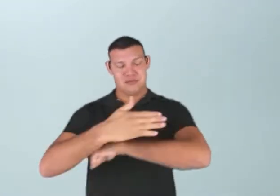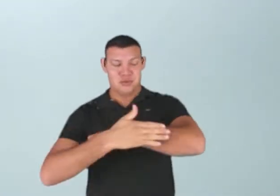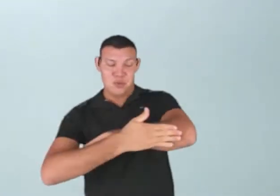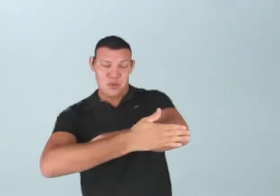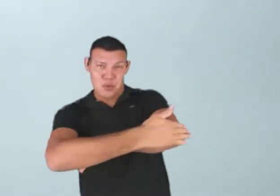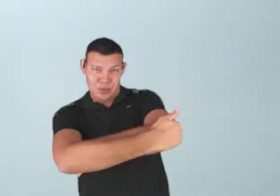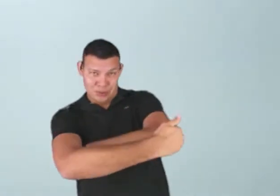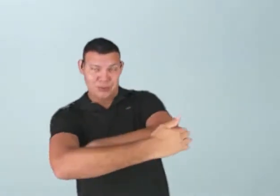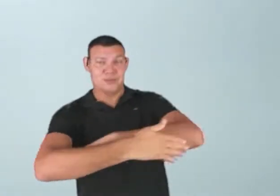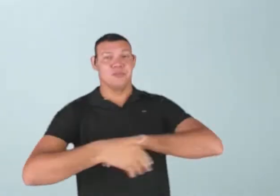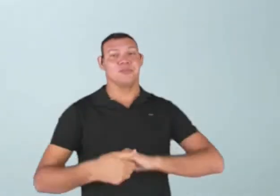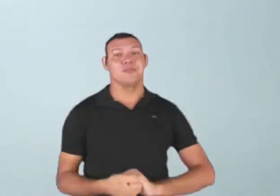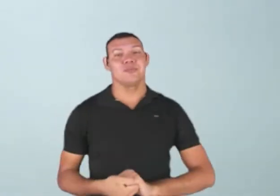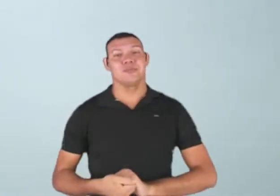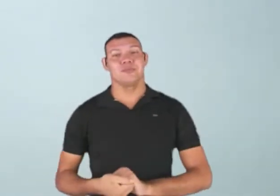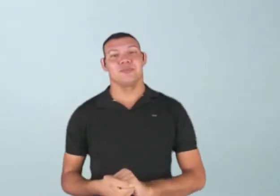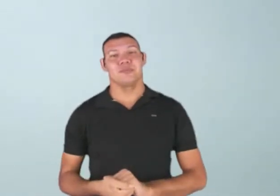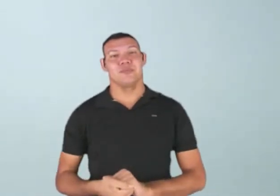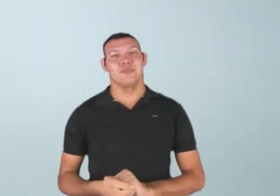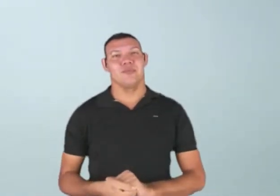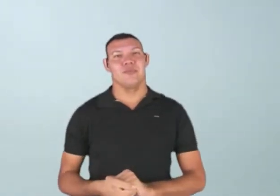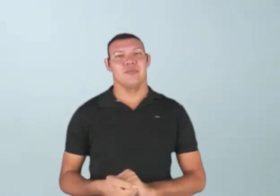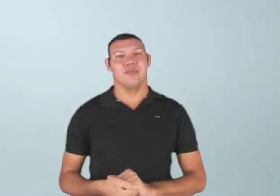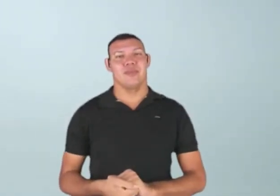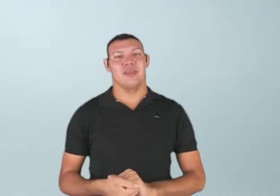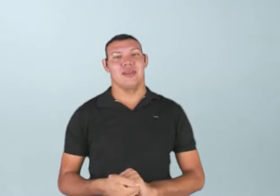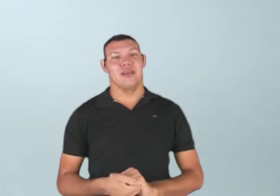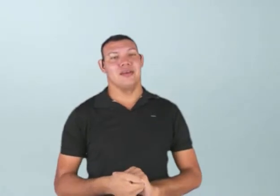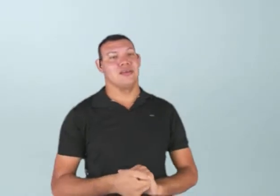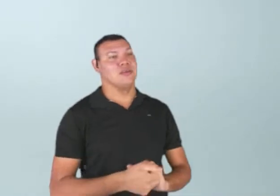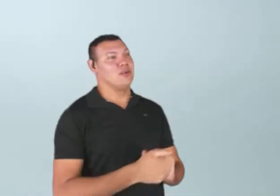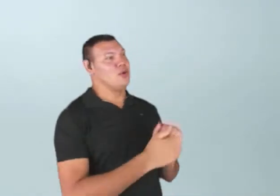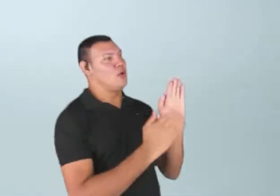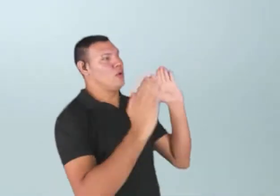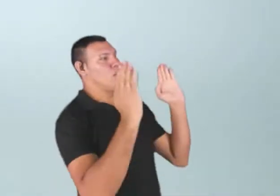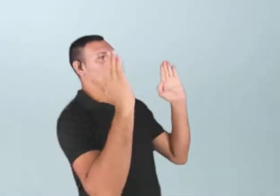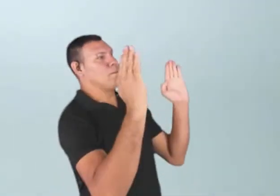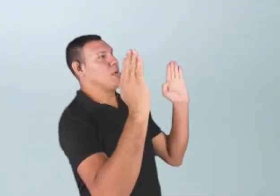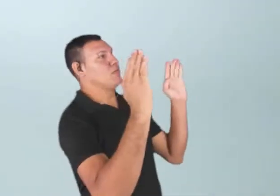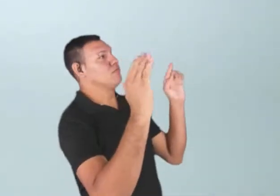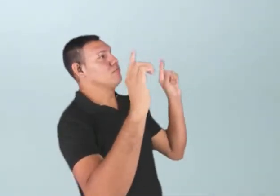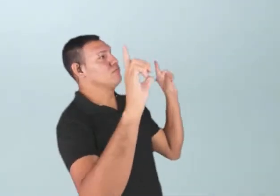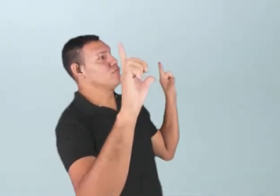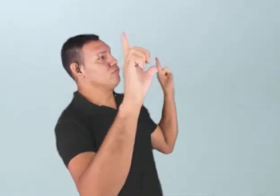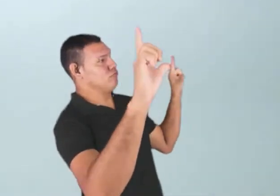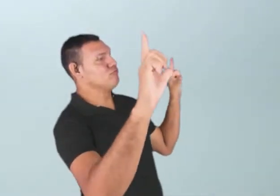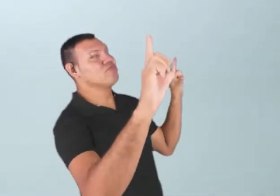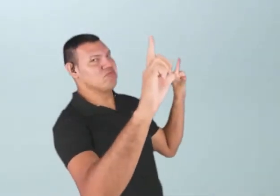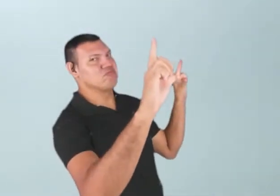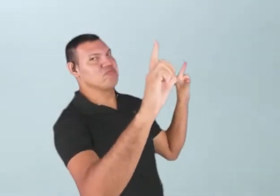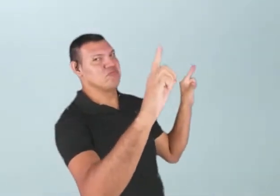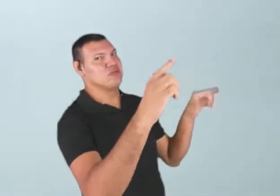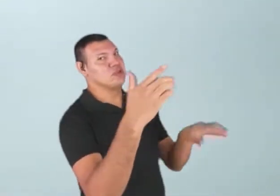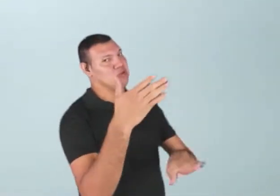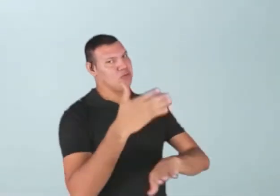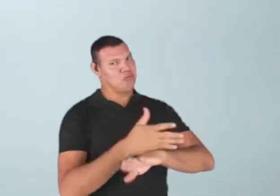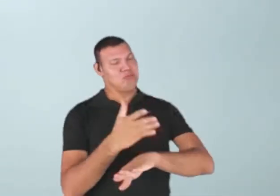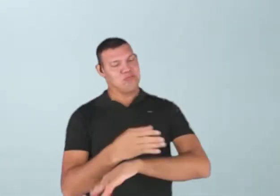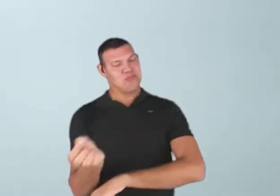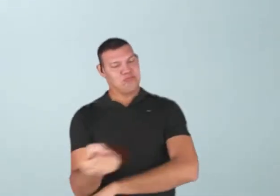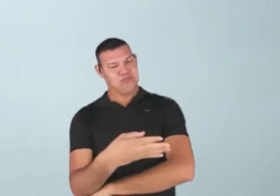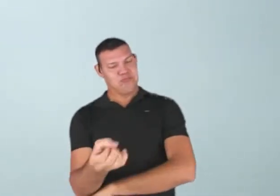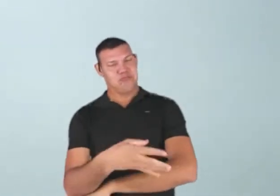esquina, né? Aquelas sobre esses pórticos assim estruturados de ferro que é mais moderno. E a